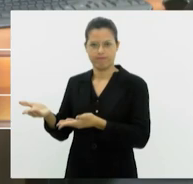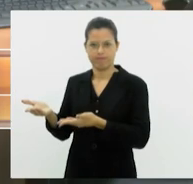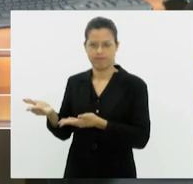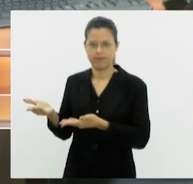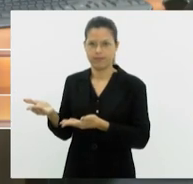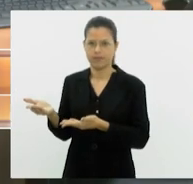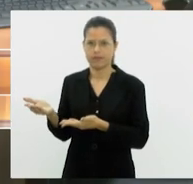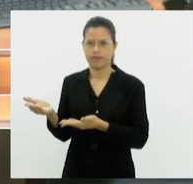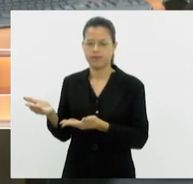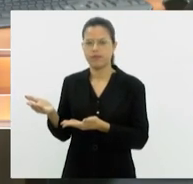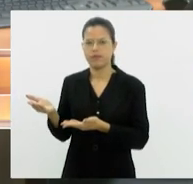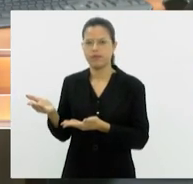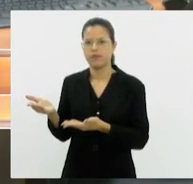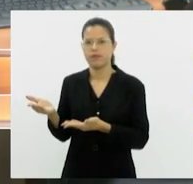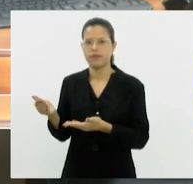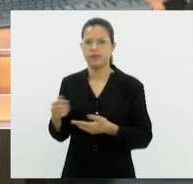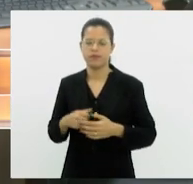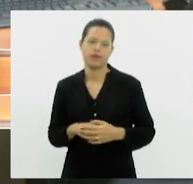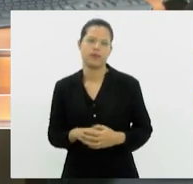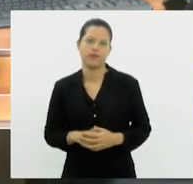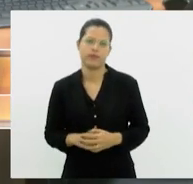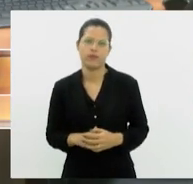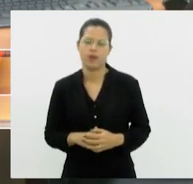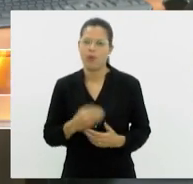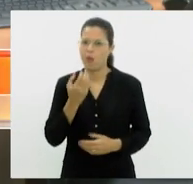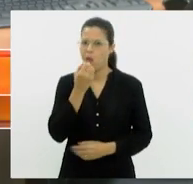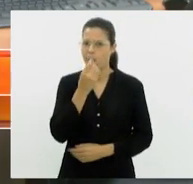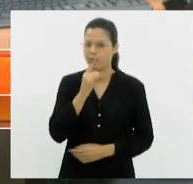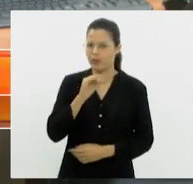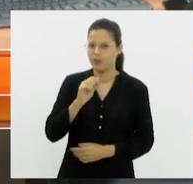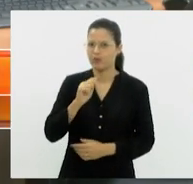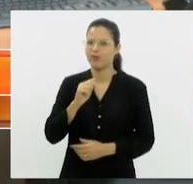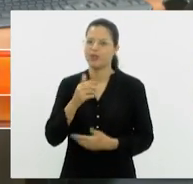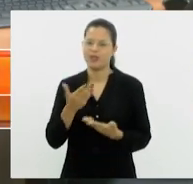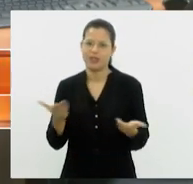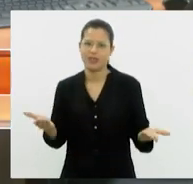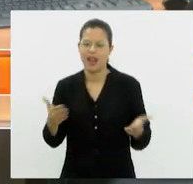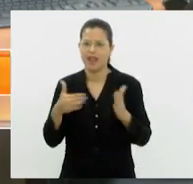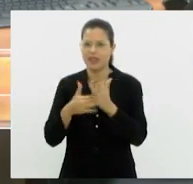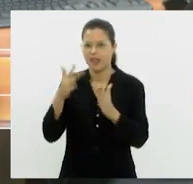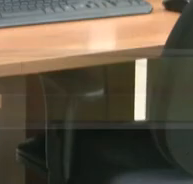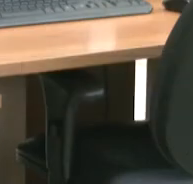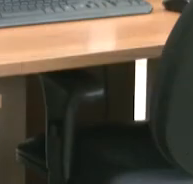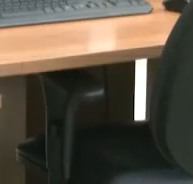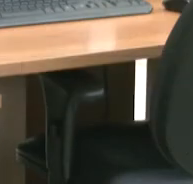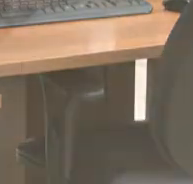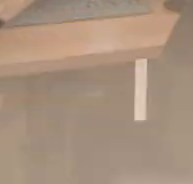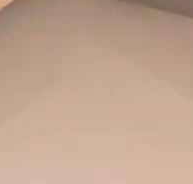tvalerj@alerj.rj.gov.br. Um bom dia para você e até amanhã.